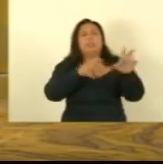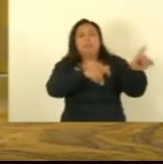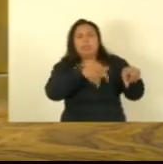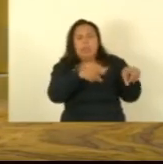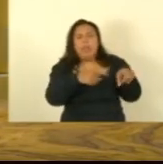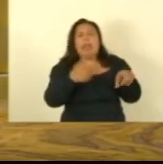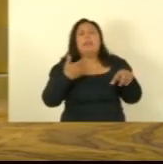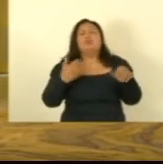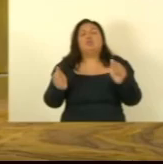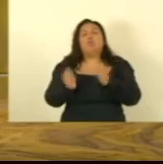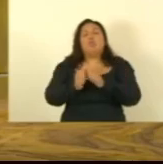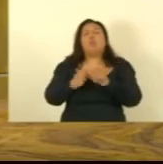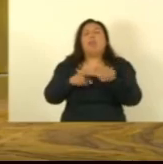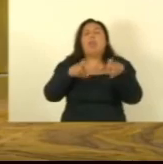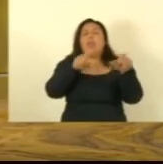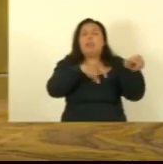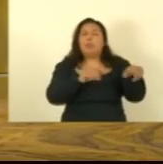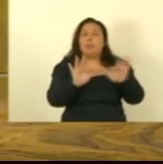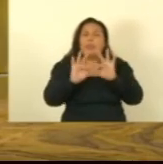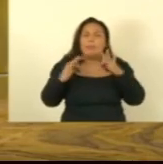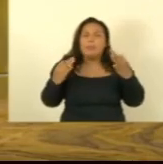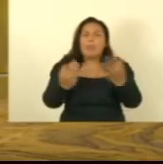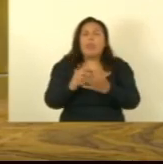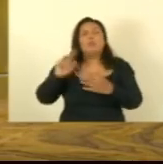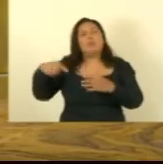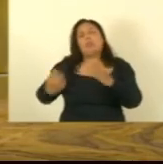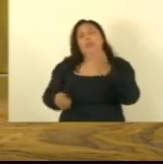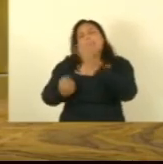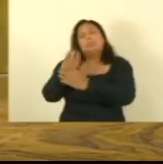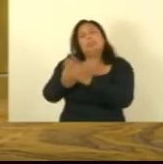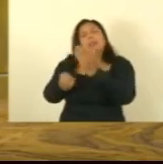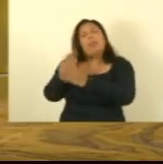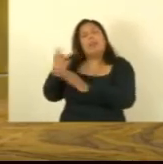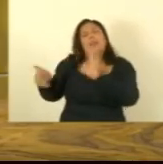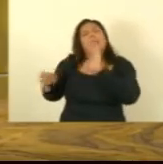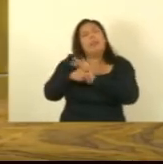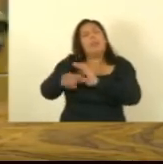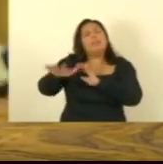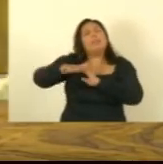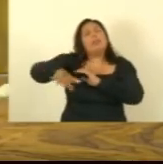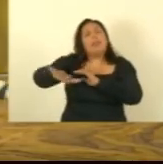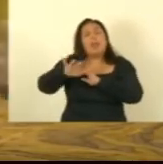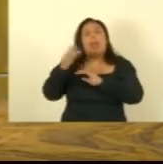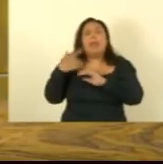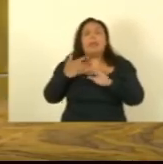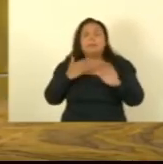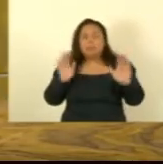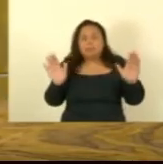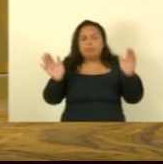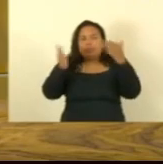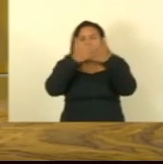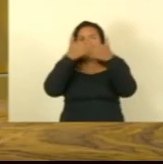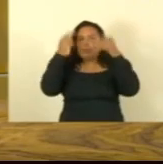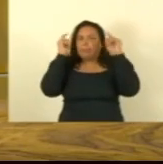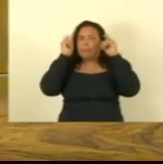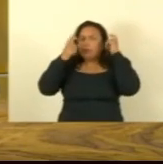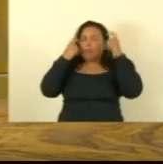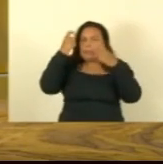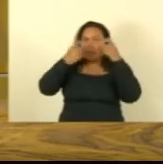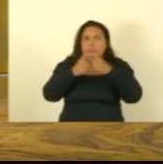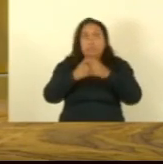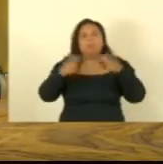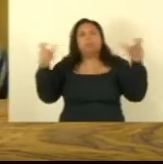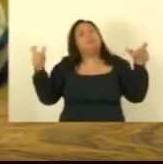junto à agricultura familiar, nossos produtores e trabalhadores rurais, consternada com essa preocupação